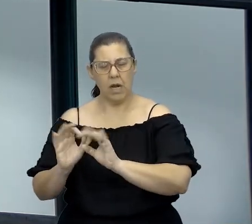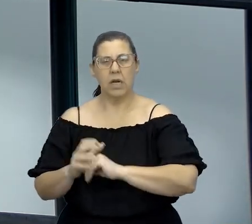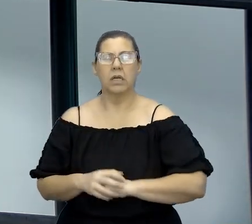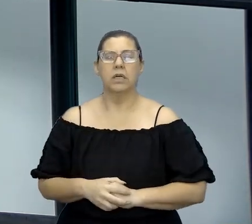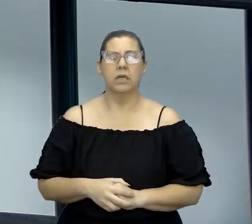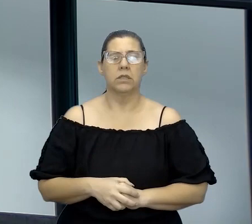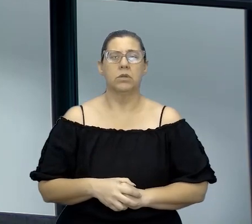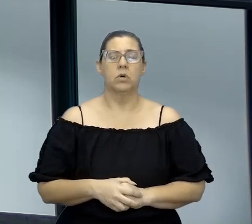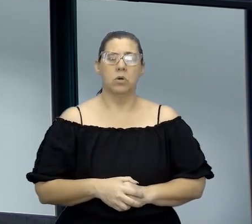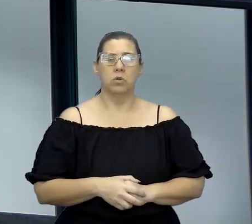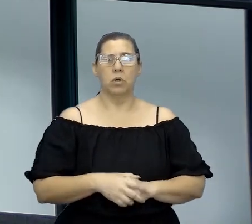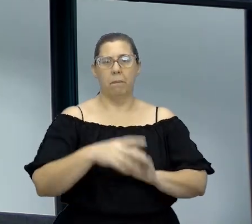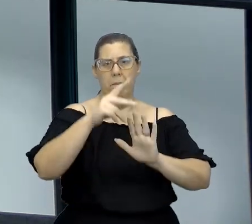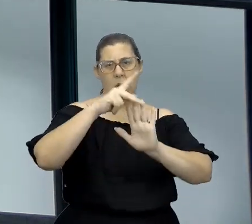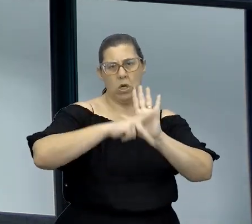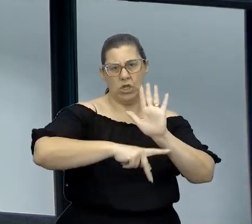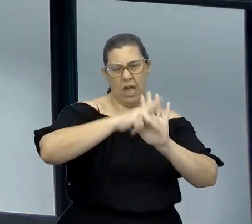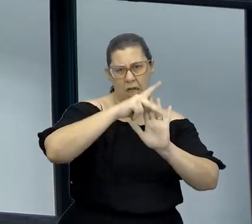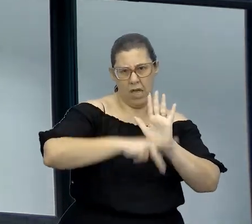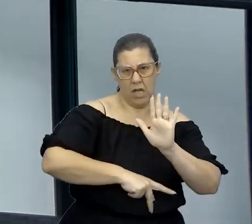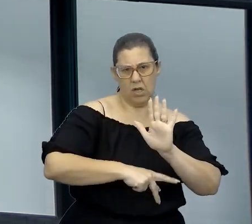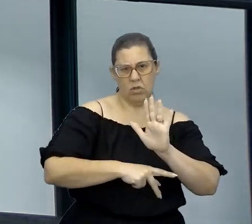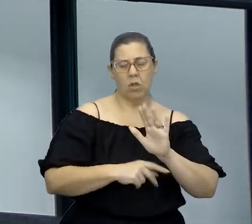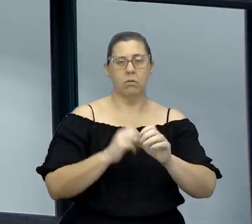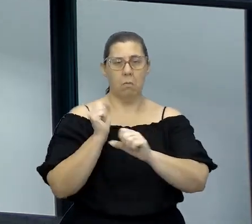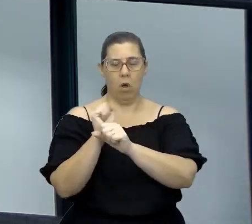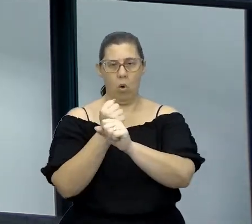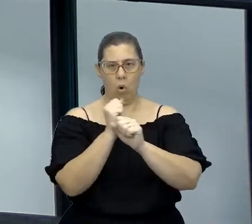seu projeto para uma